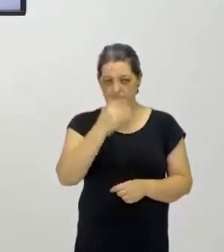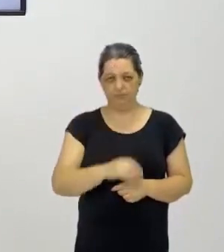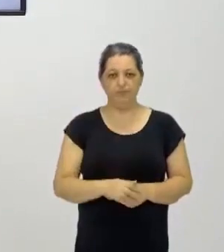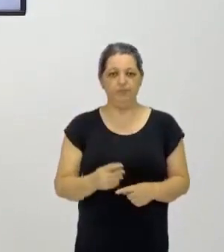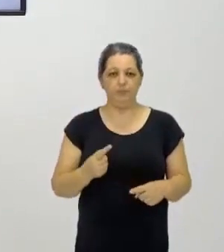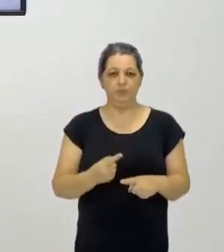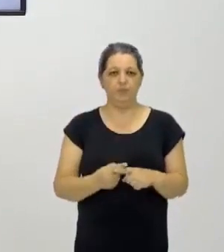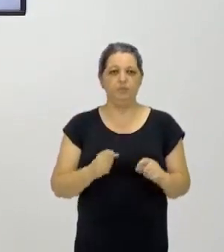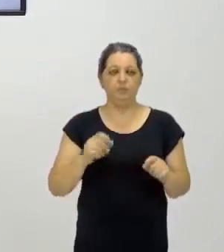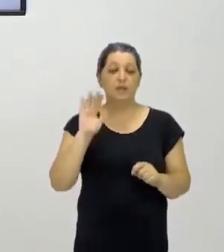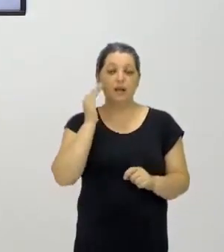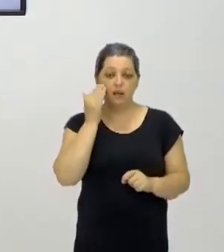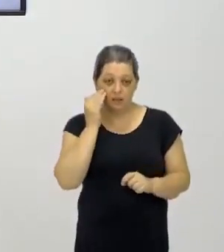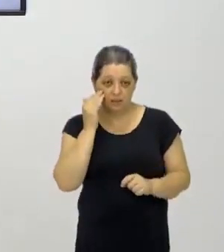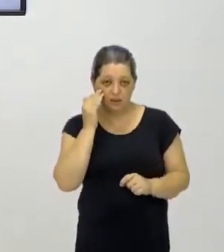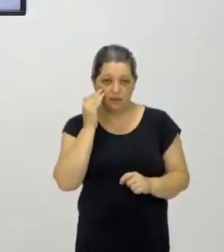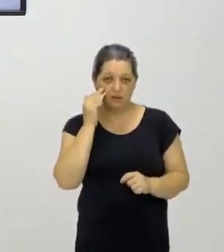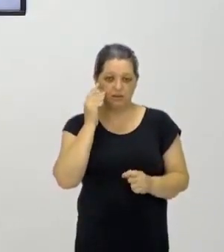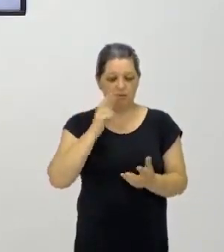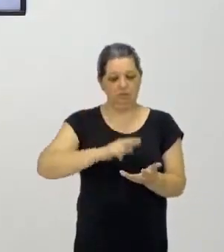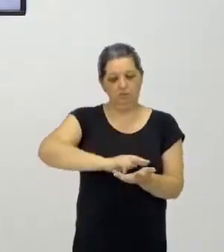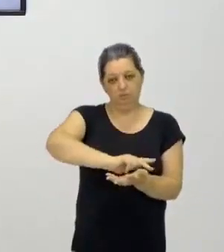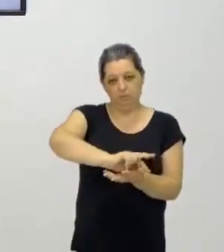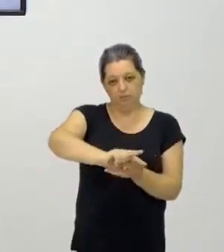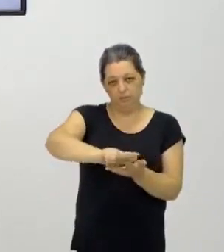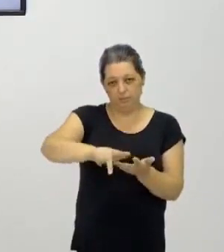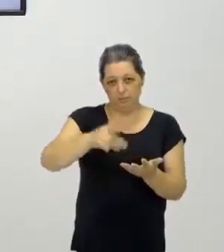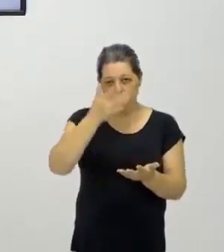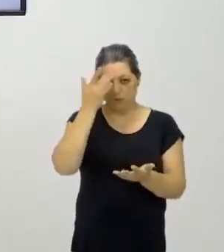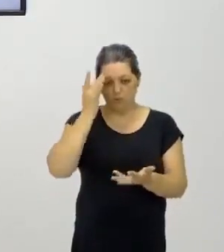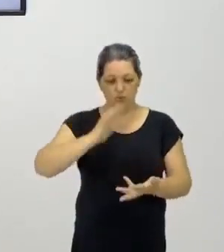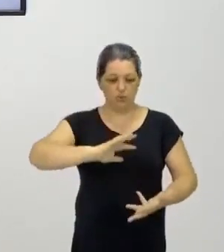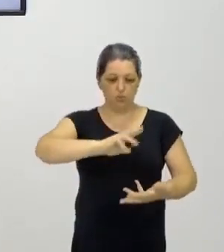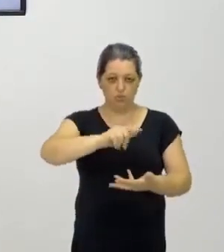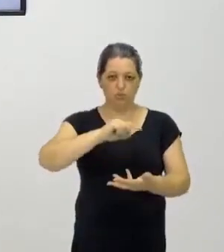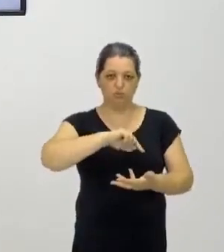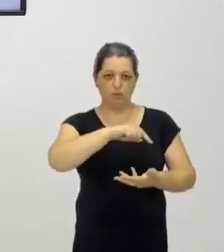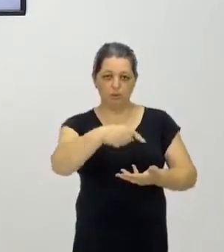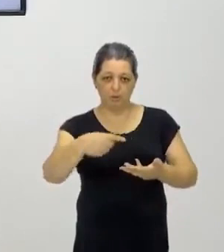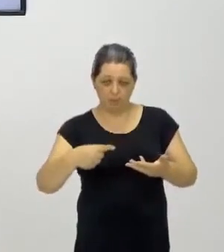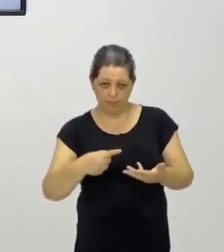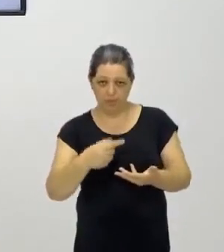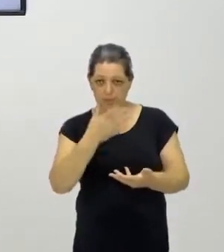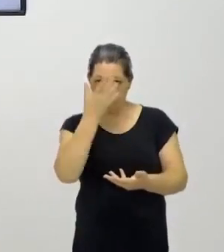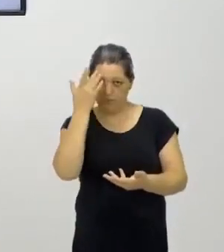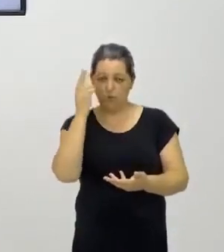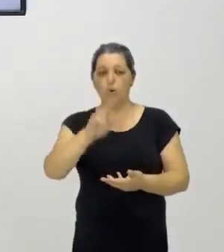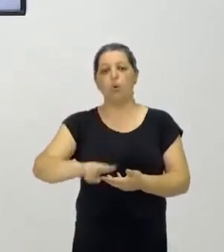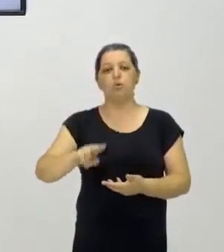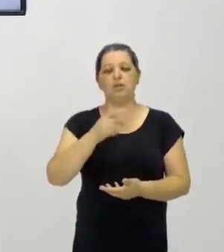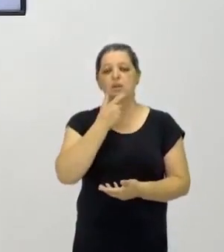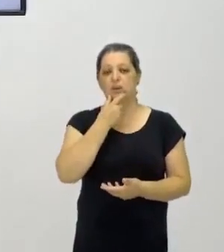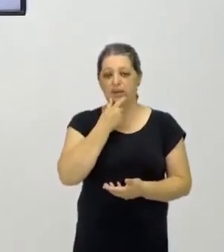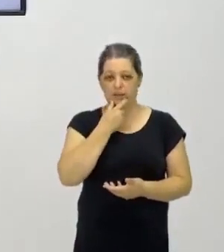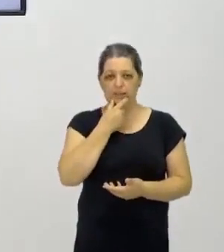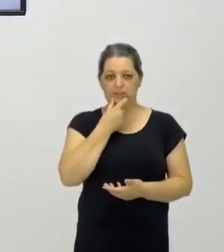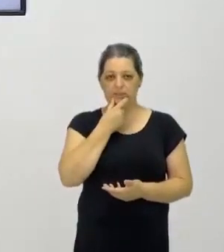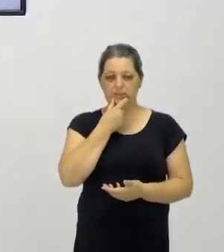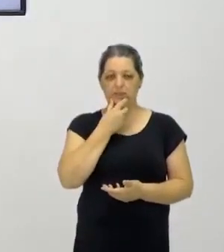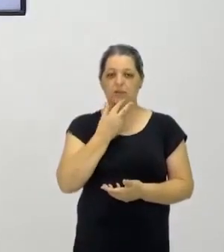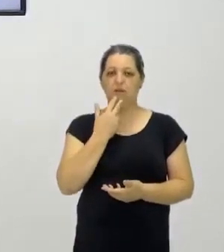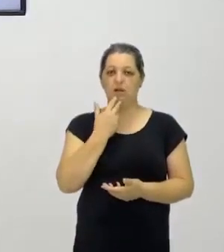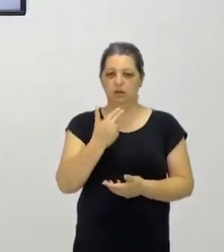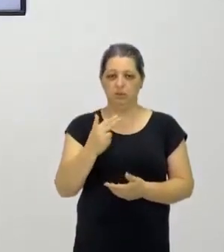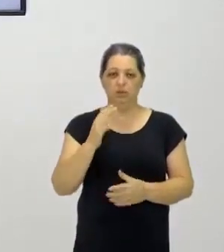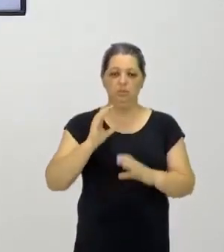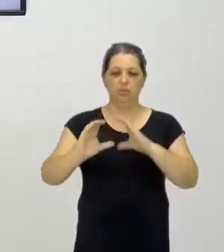justamente isso, entender várias pessoas de partes diferentes do mundo usando o inglês como a língua